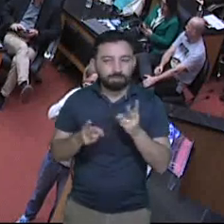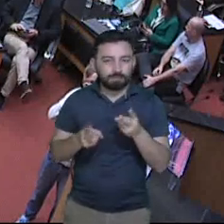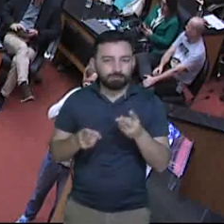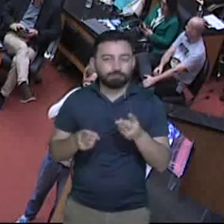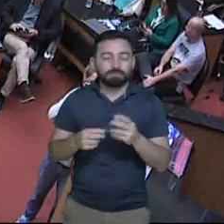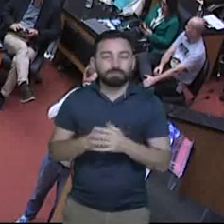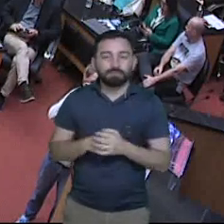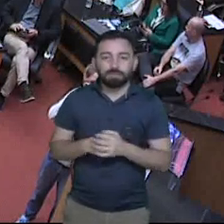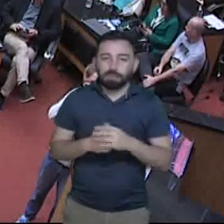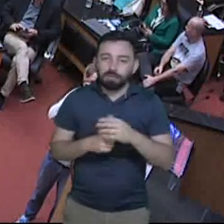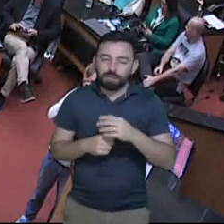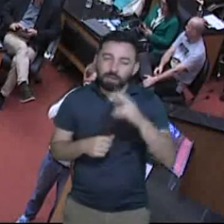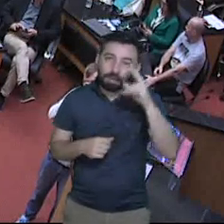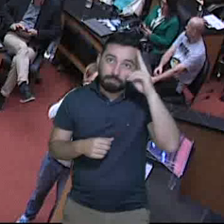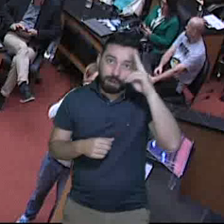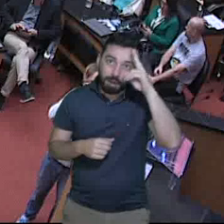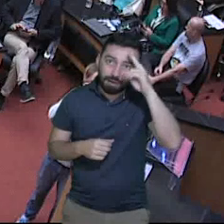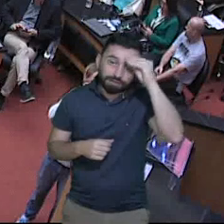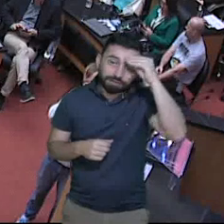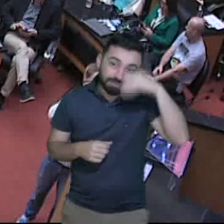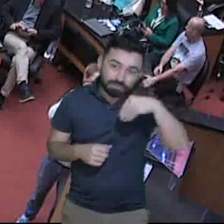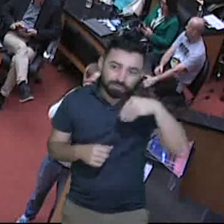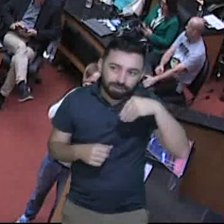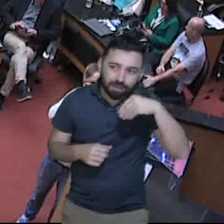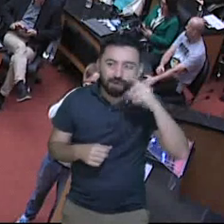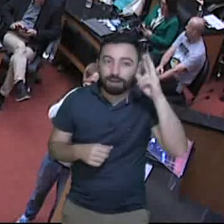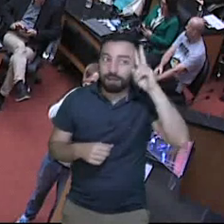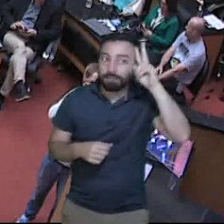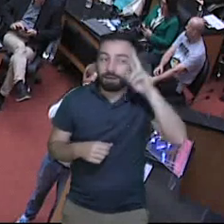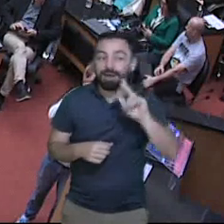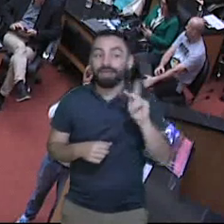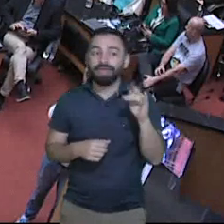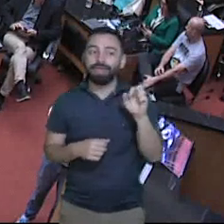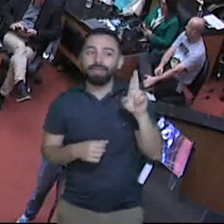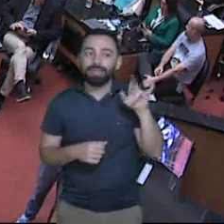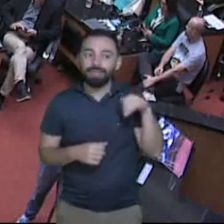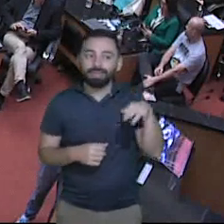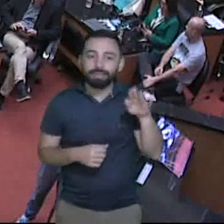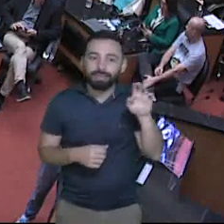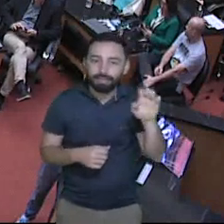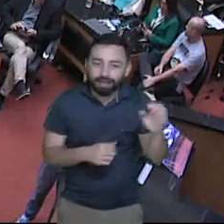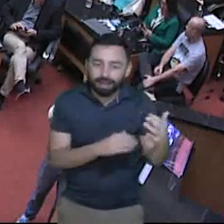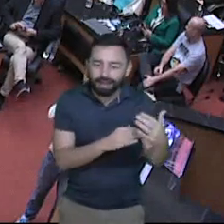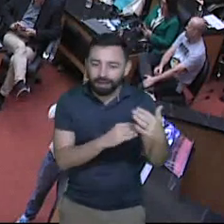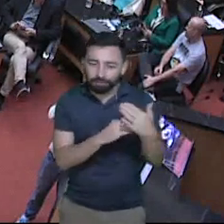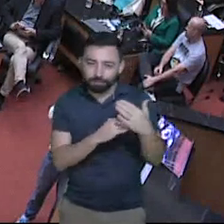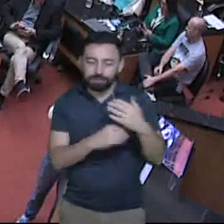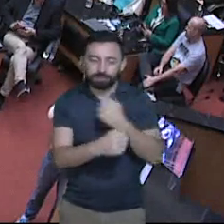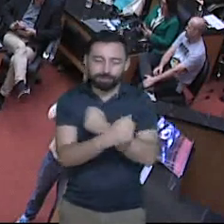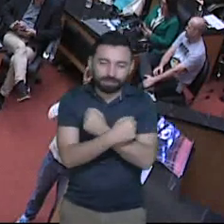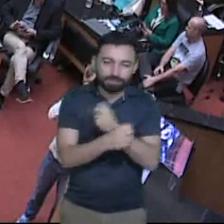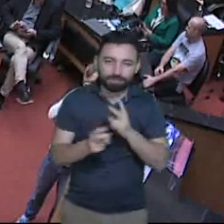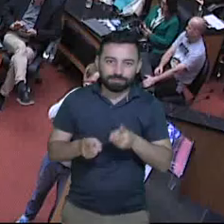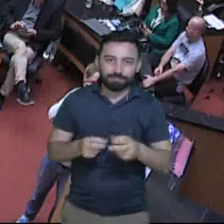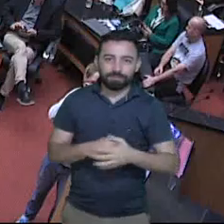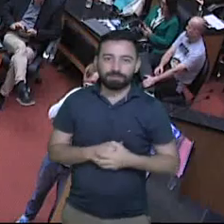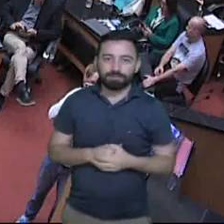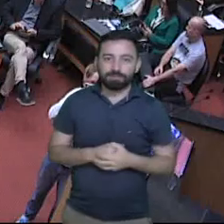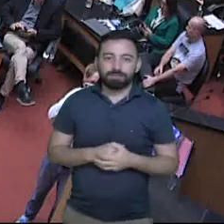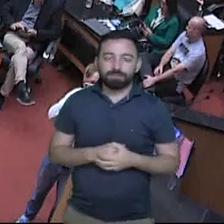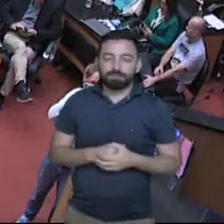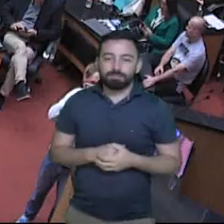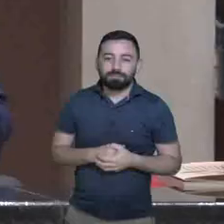vontade de desistir Vamos pensar nos Henriques da vida que nos encontram e vem dar um abraço muito legal